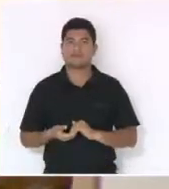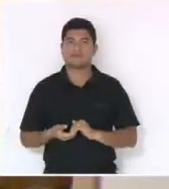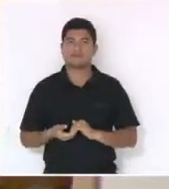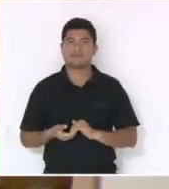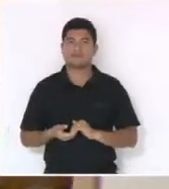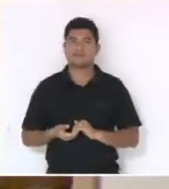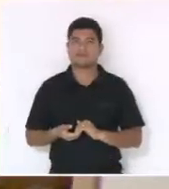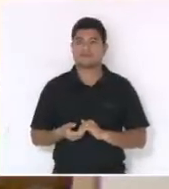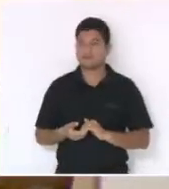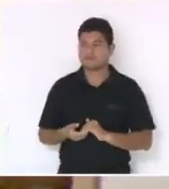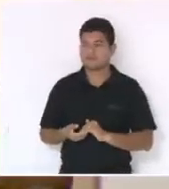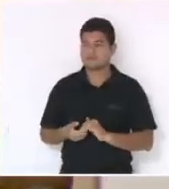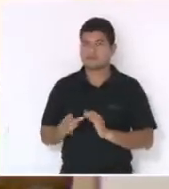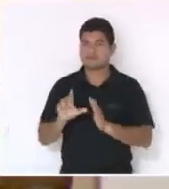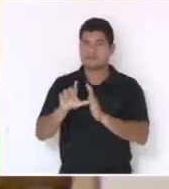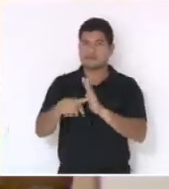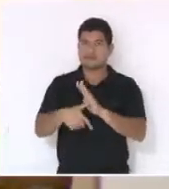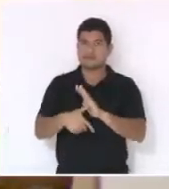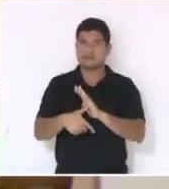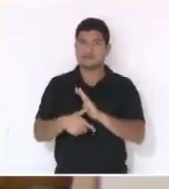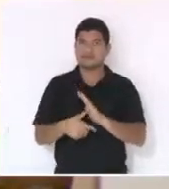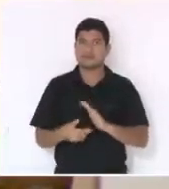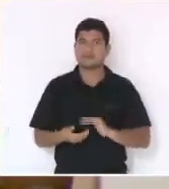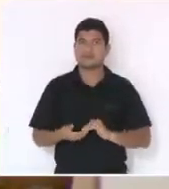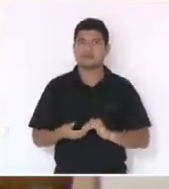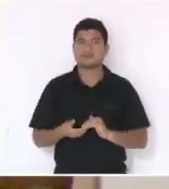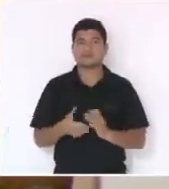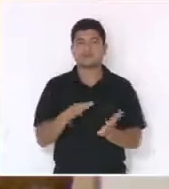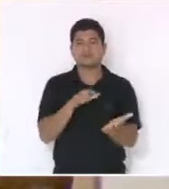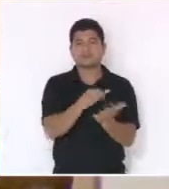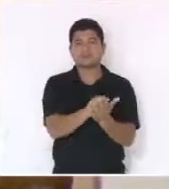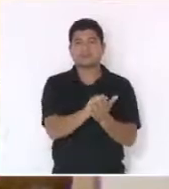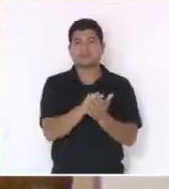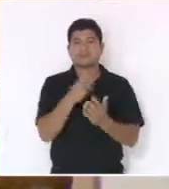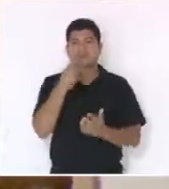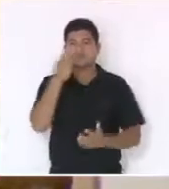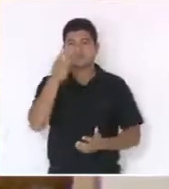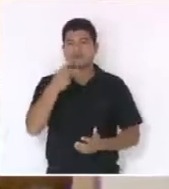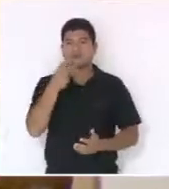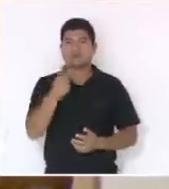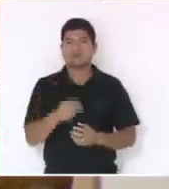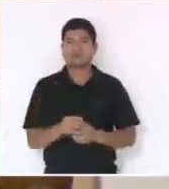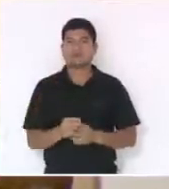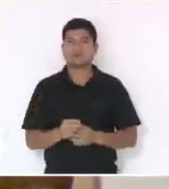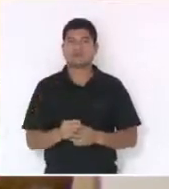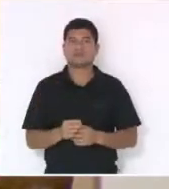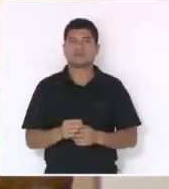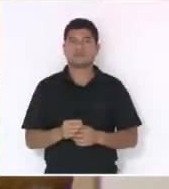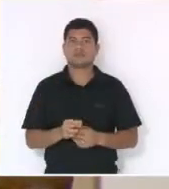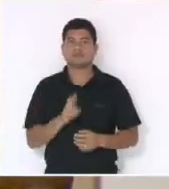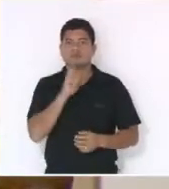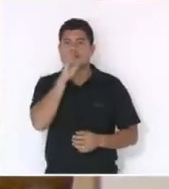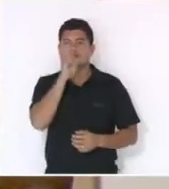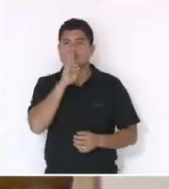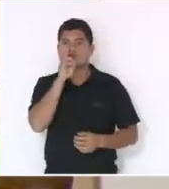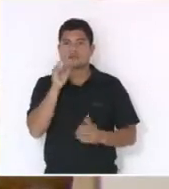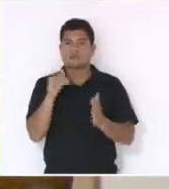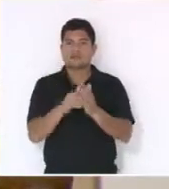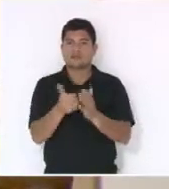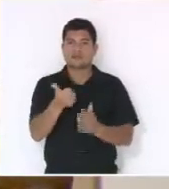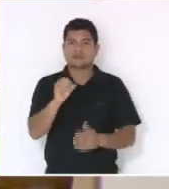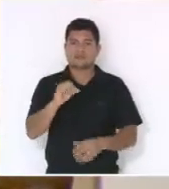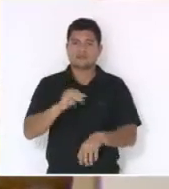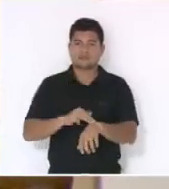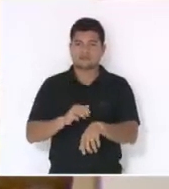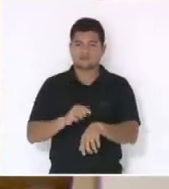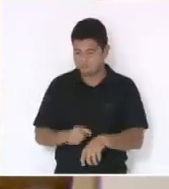Na sequência, inscrito para falar, o deputado Rodrigo Minotto, por até 10 minutos.